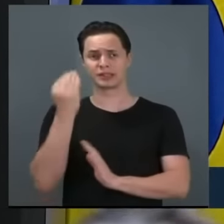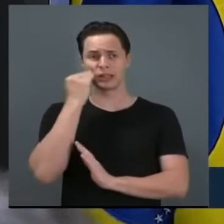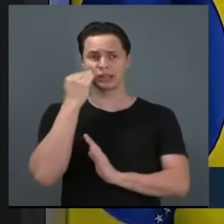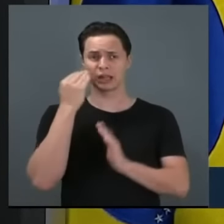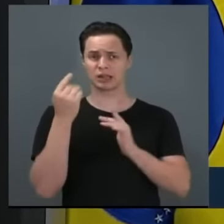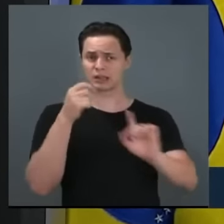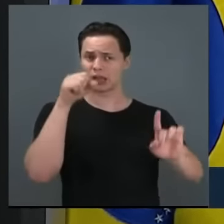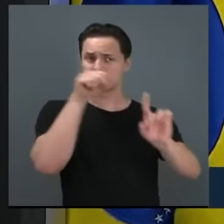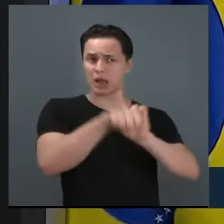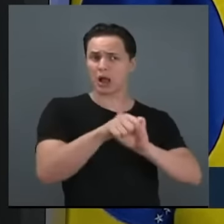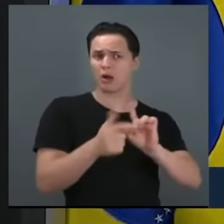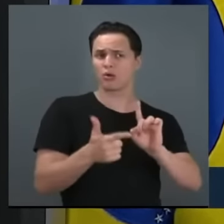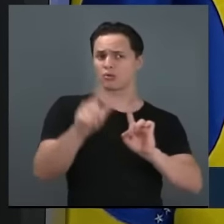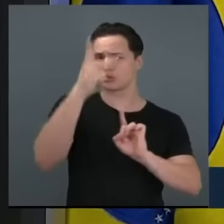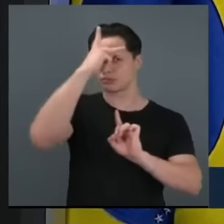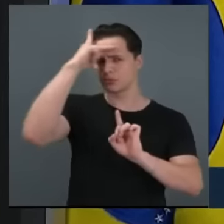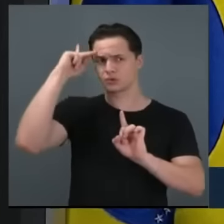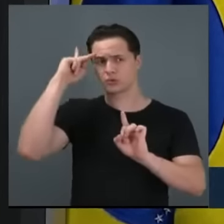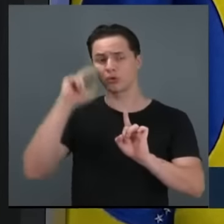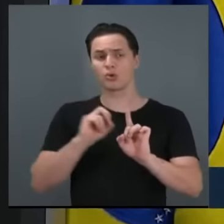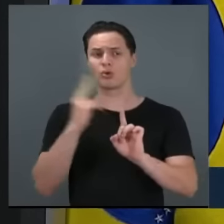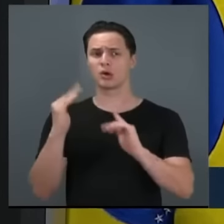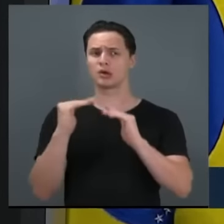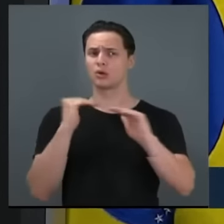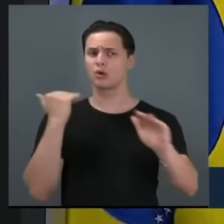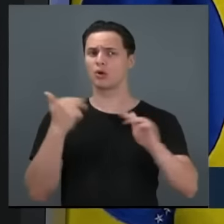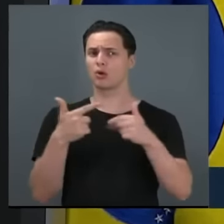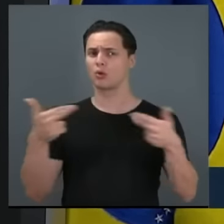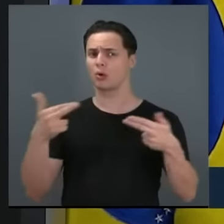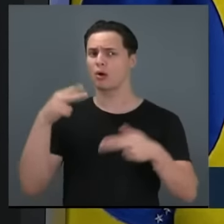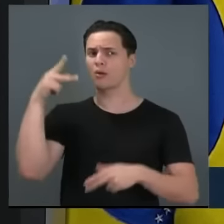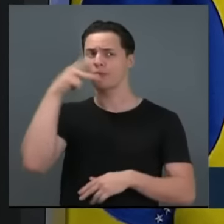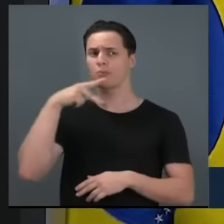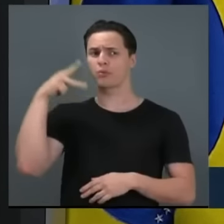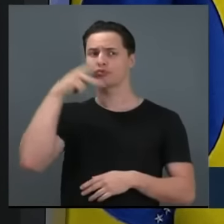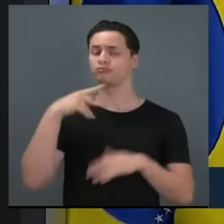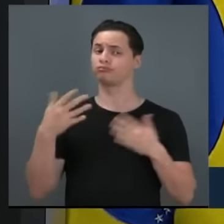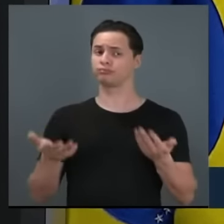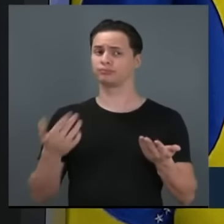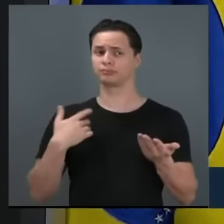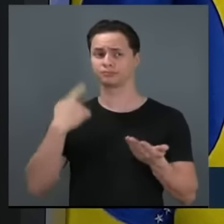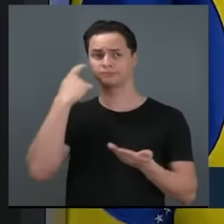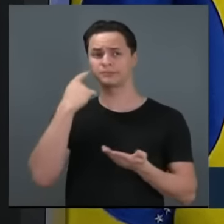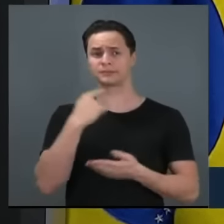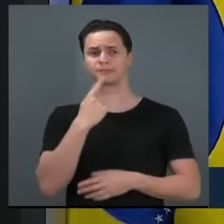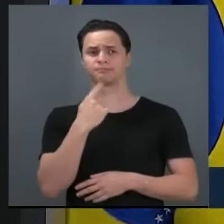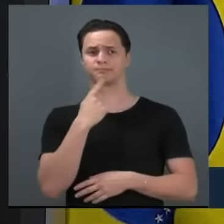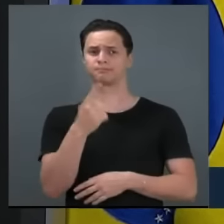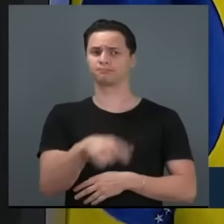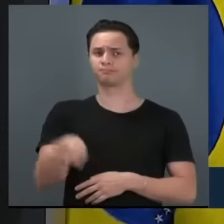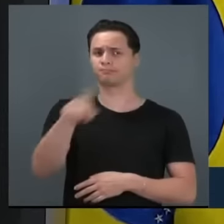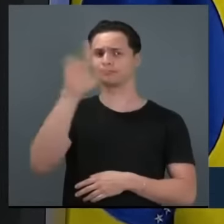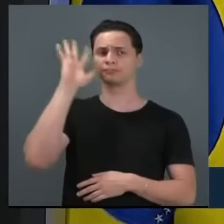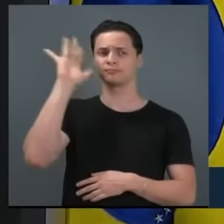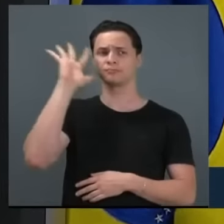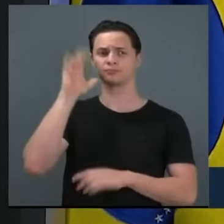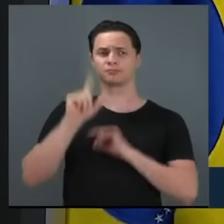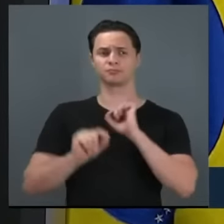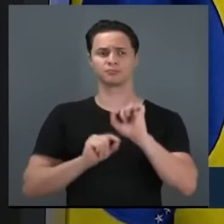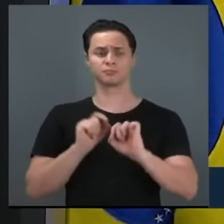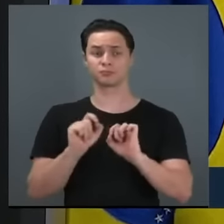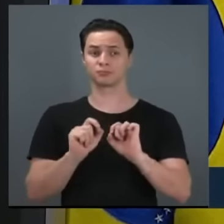de uma outra pessoa por discordância política. Que, aliás, ninguém pode imaginar que